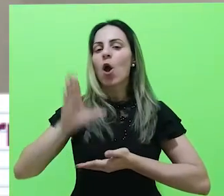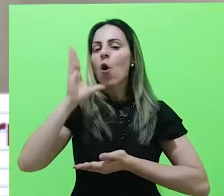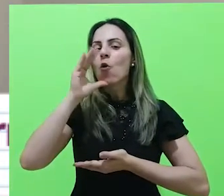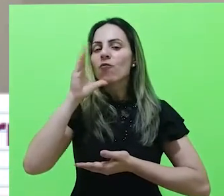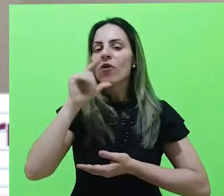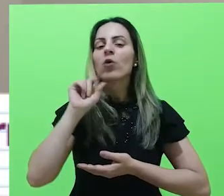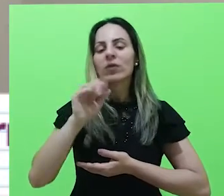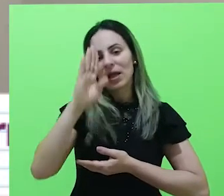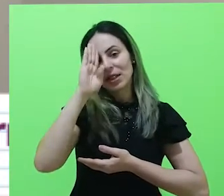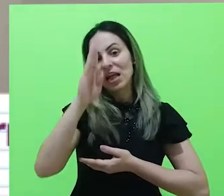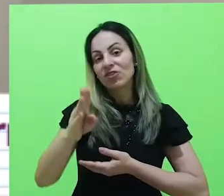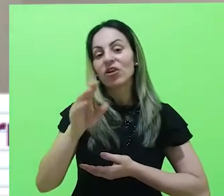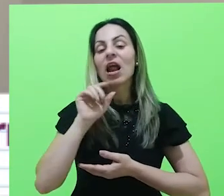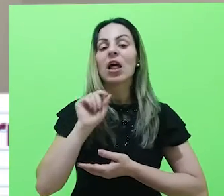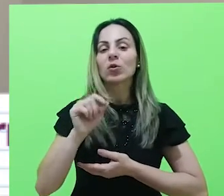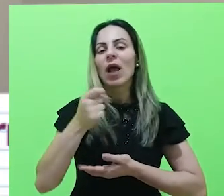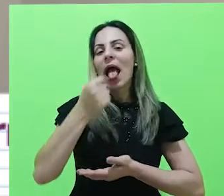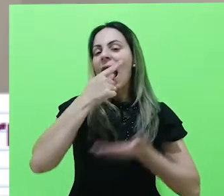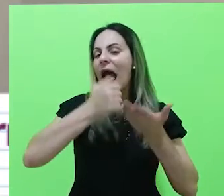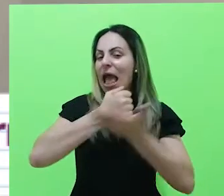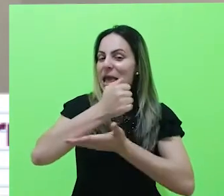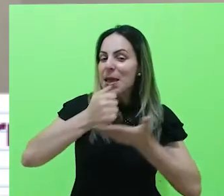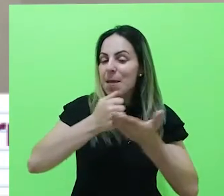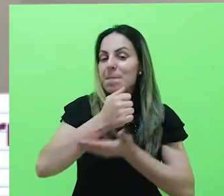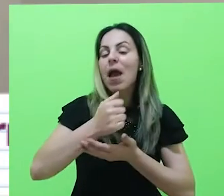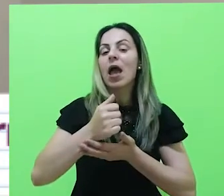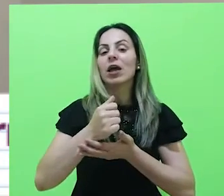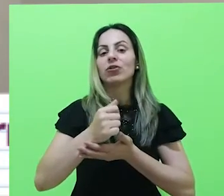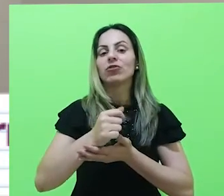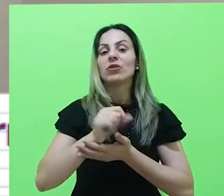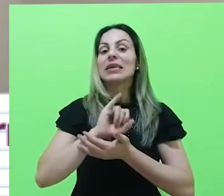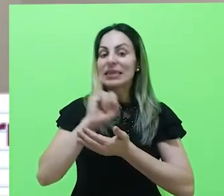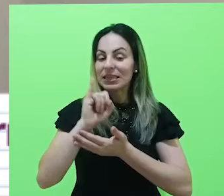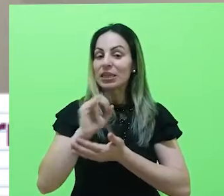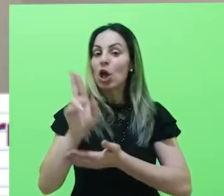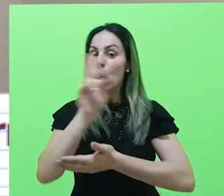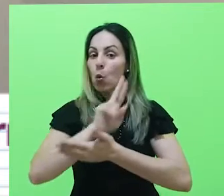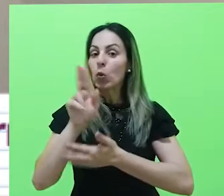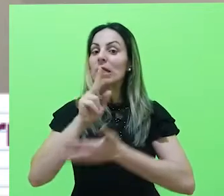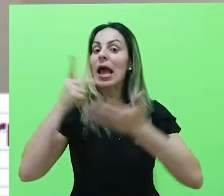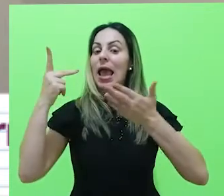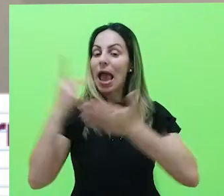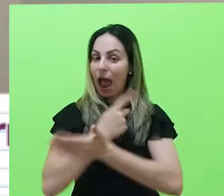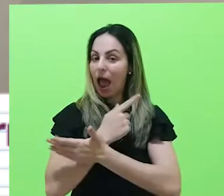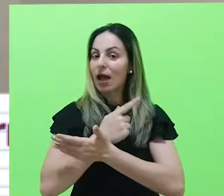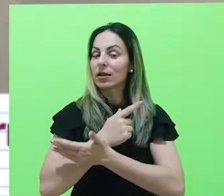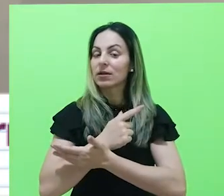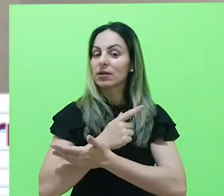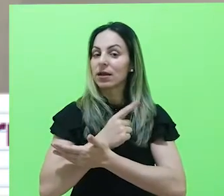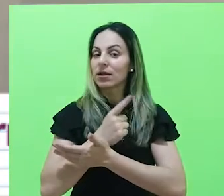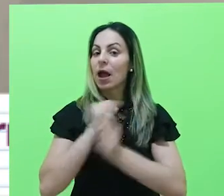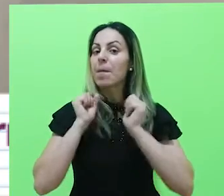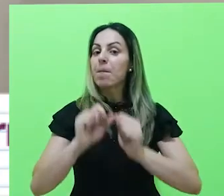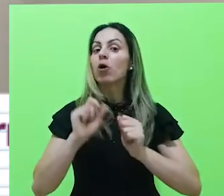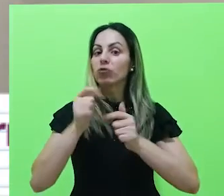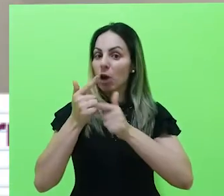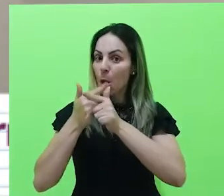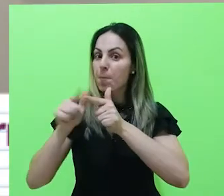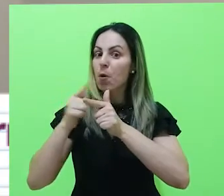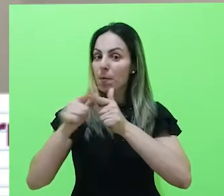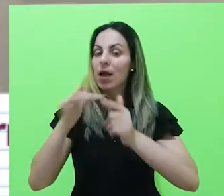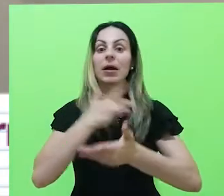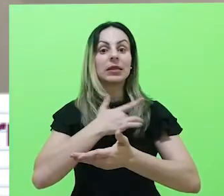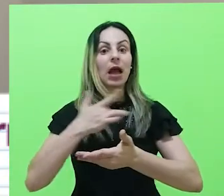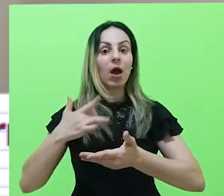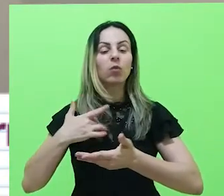ele lidará diretamente com remédios que, se consumidos de maneira incorreta, ele pode causar muitos